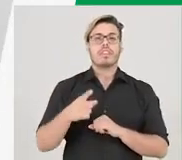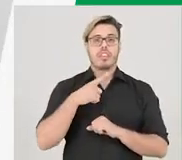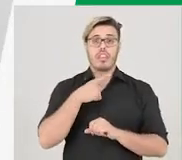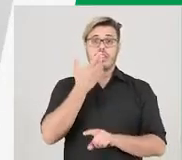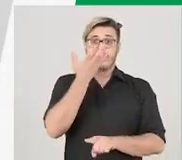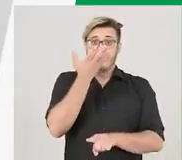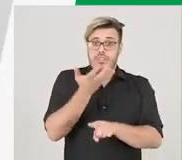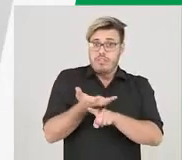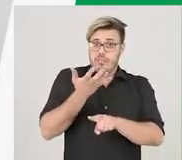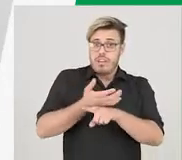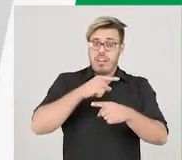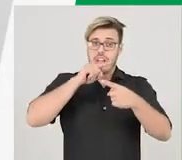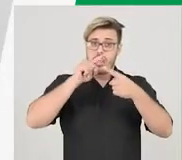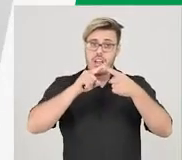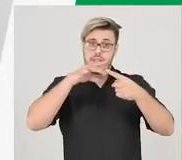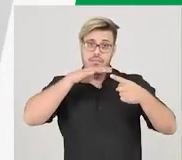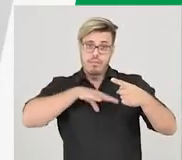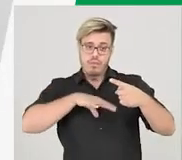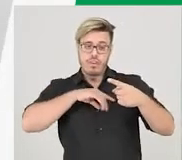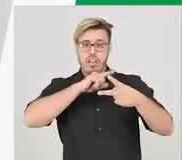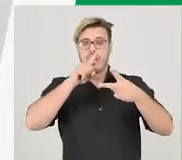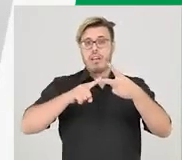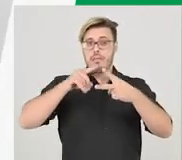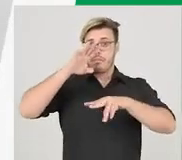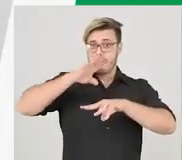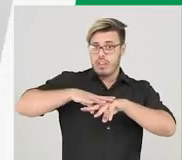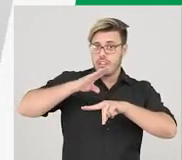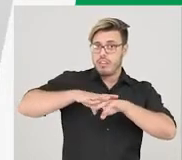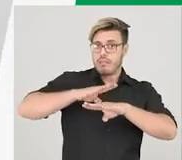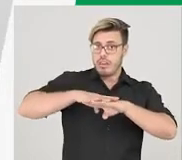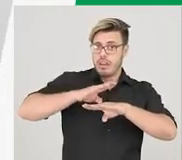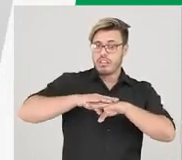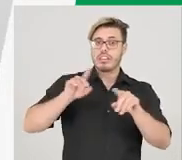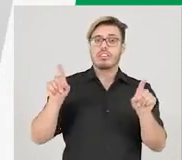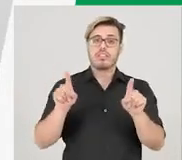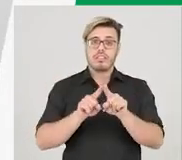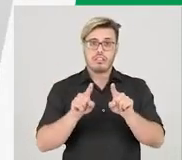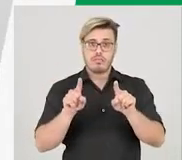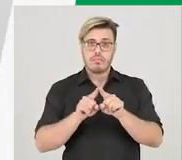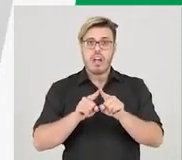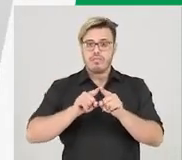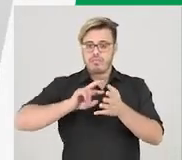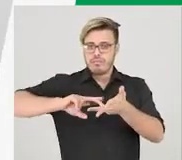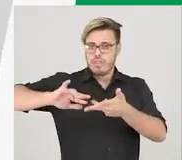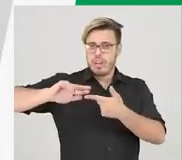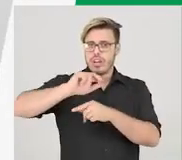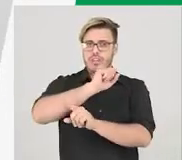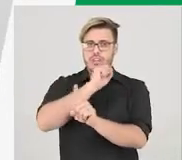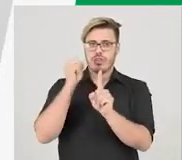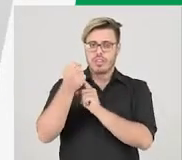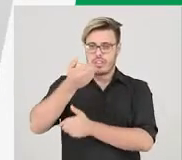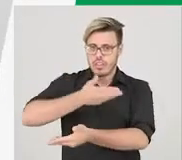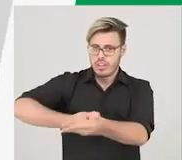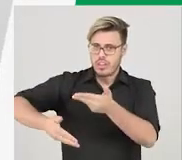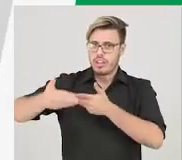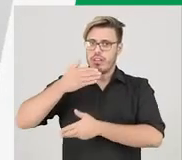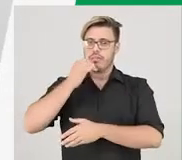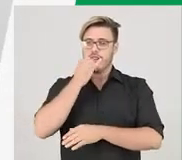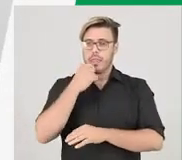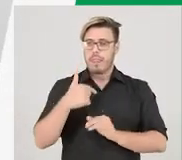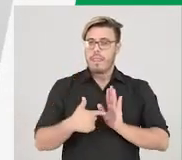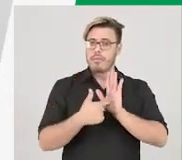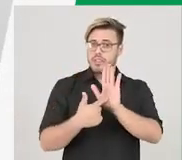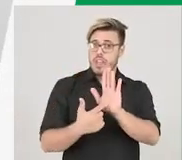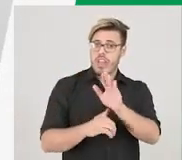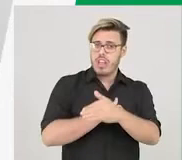sociais. Contudo, ainda deixei em vermelho, todos os conteúdos de todas as disciplinas devem